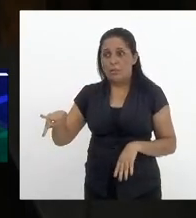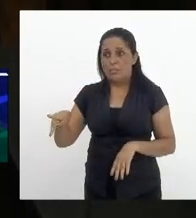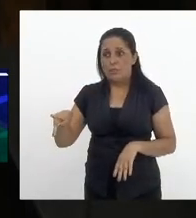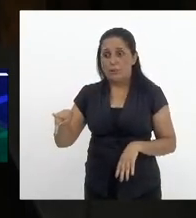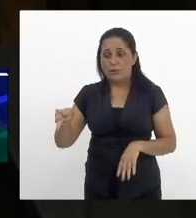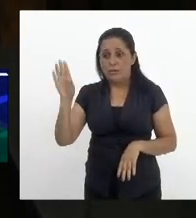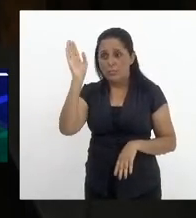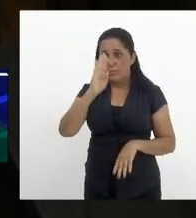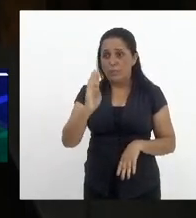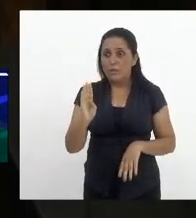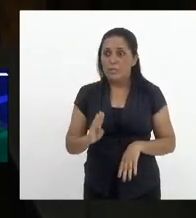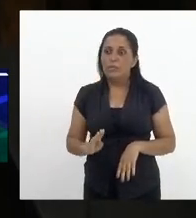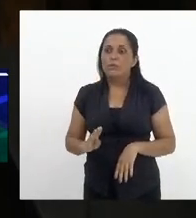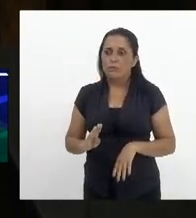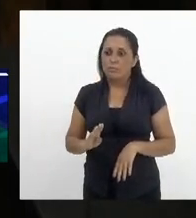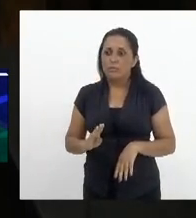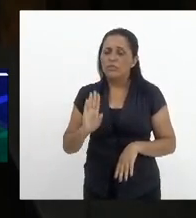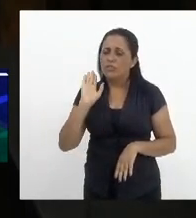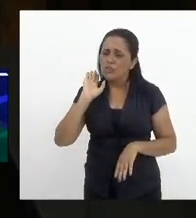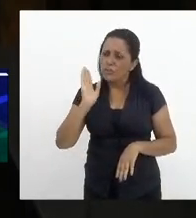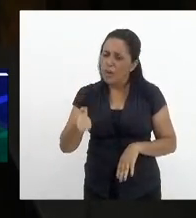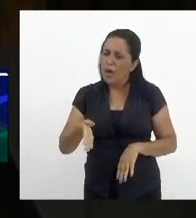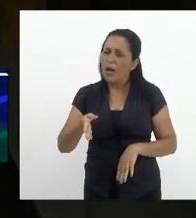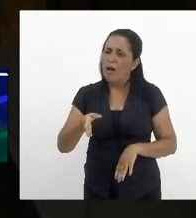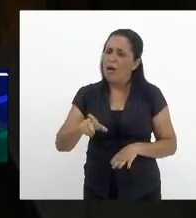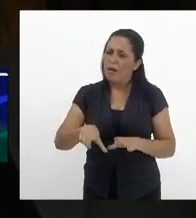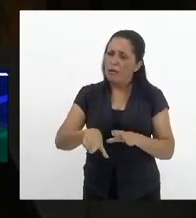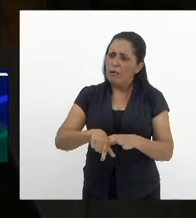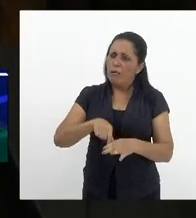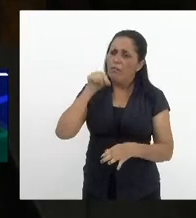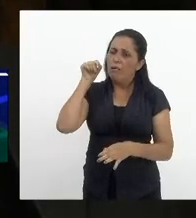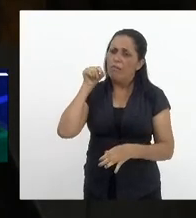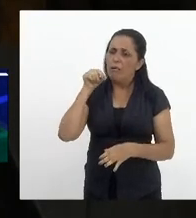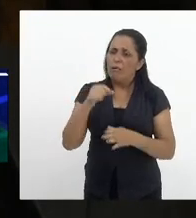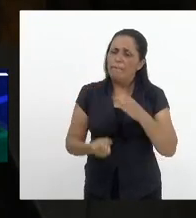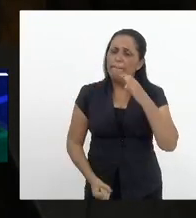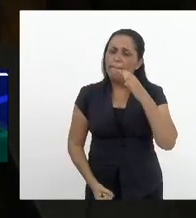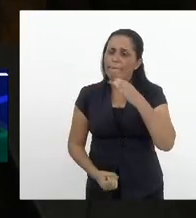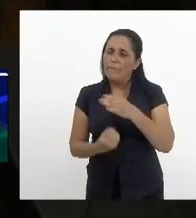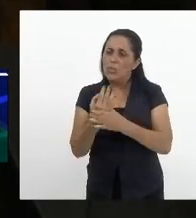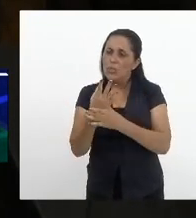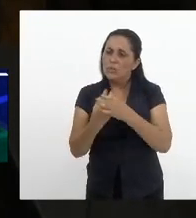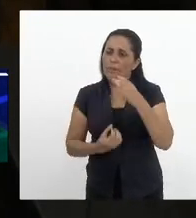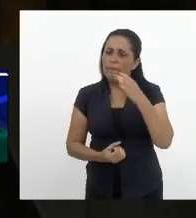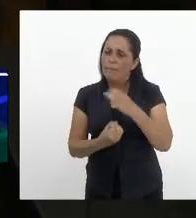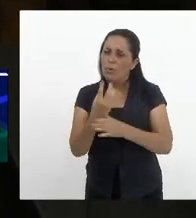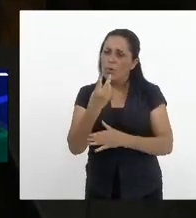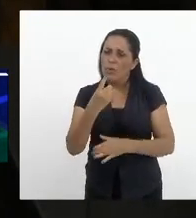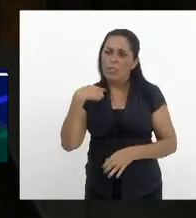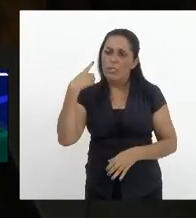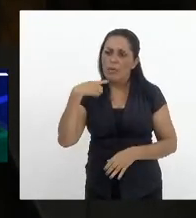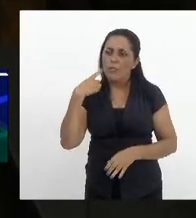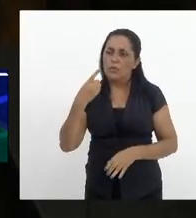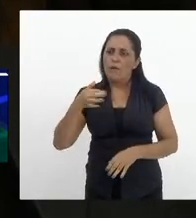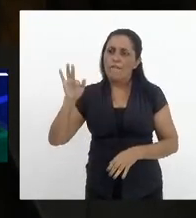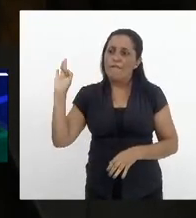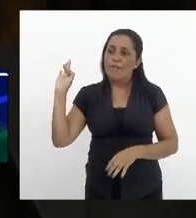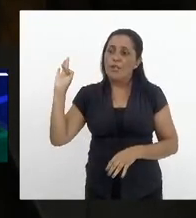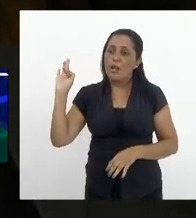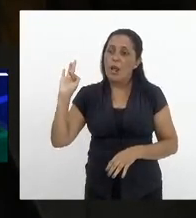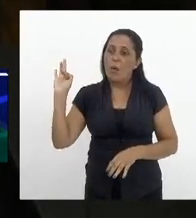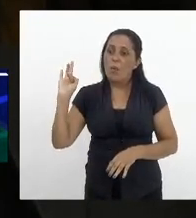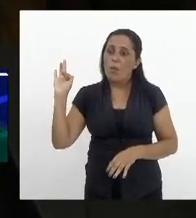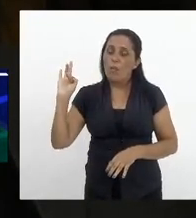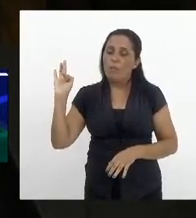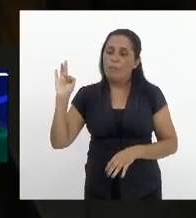República foi eleito muitas e muitas vezes deputado federal. E